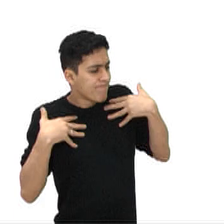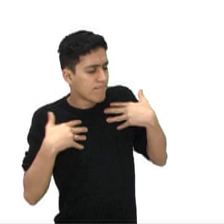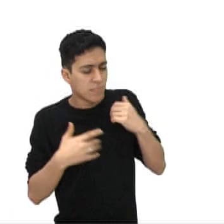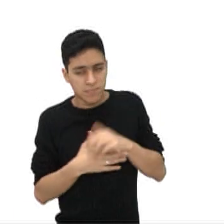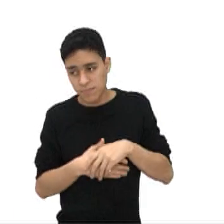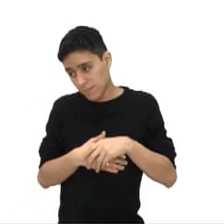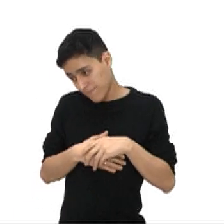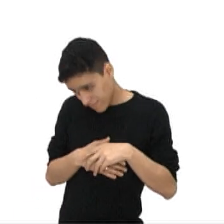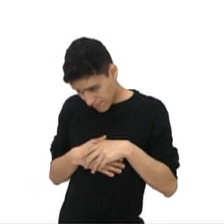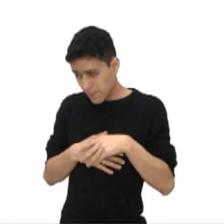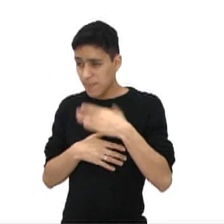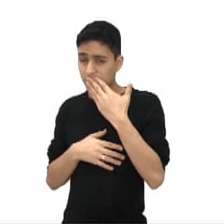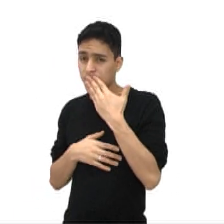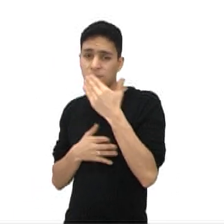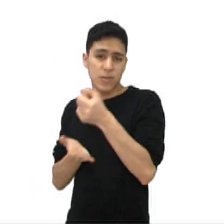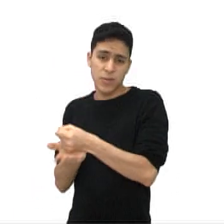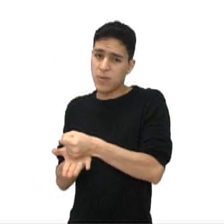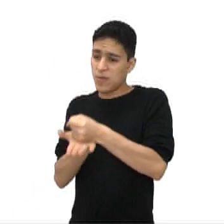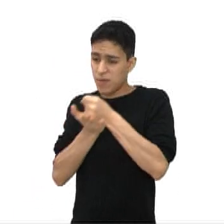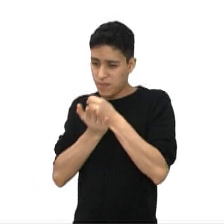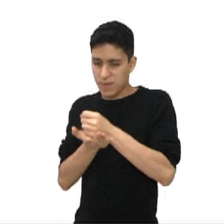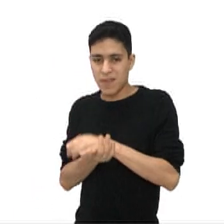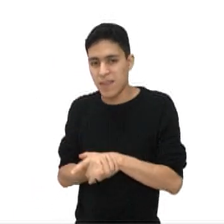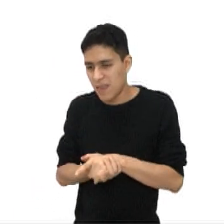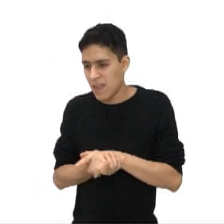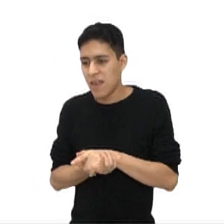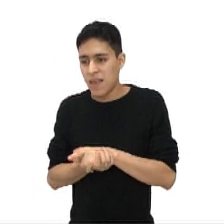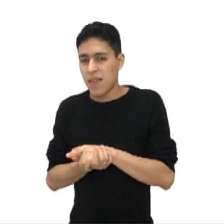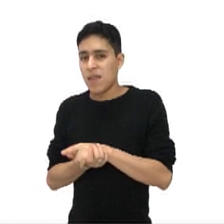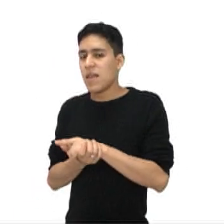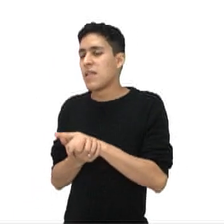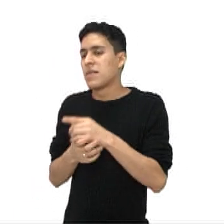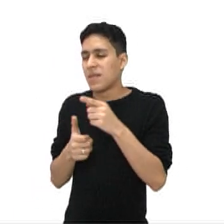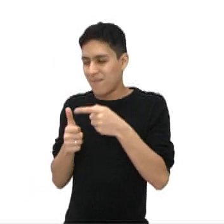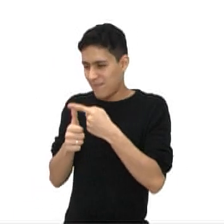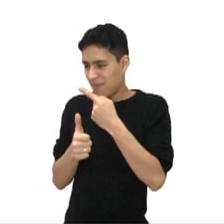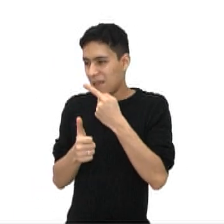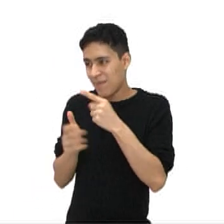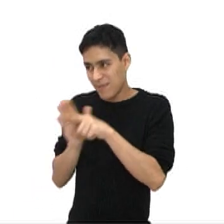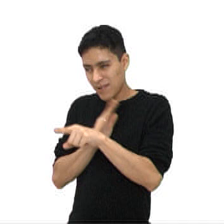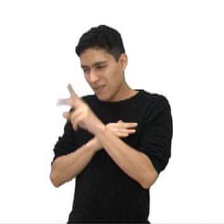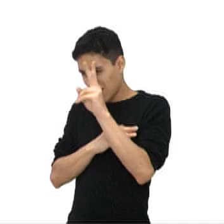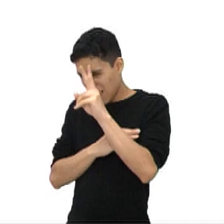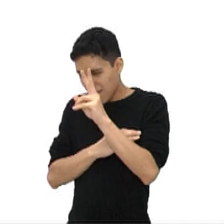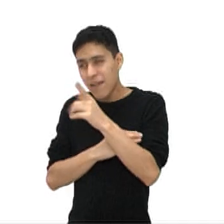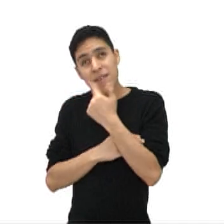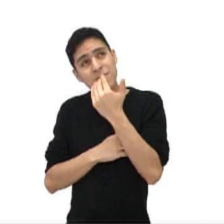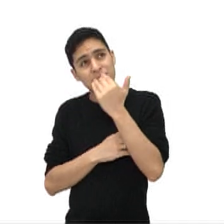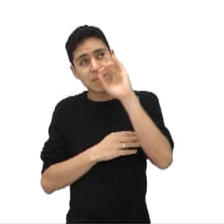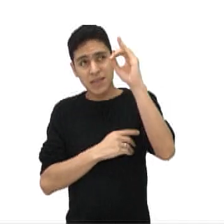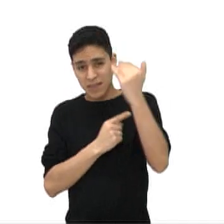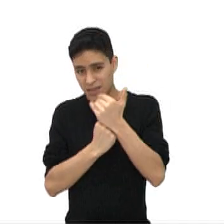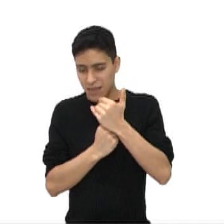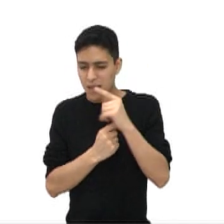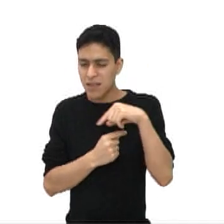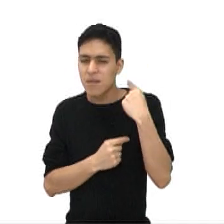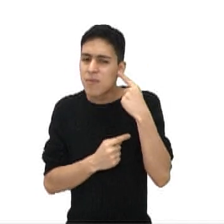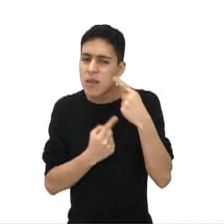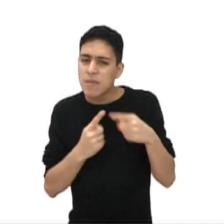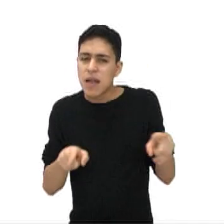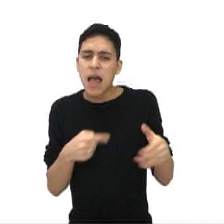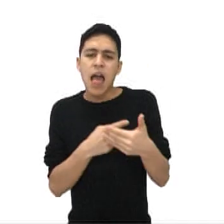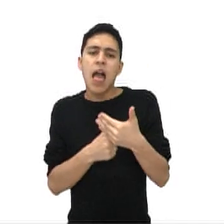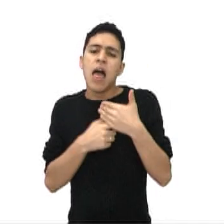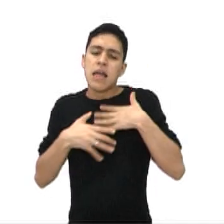Alana, pedia socorro. Como disse na primeira pergunta, eu peço ajuda para Deus. Depois ouço uma música motivacional